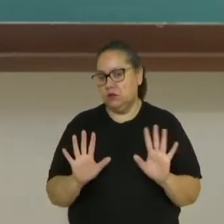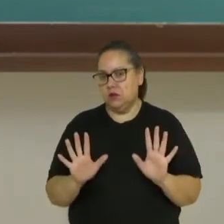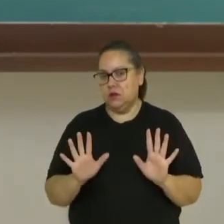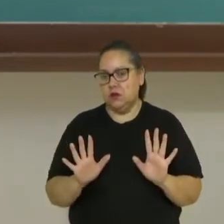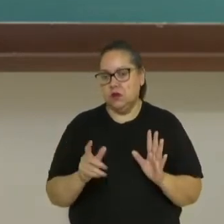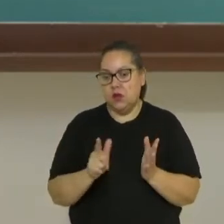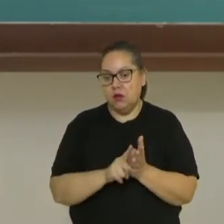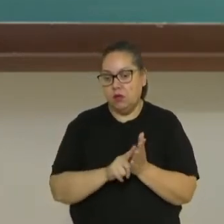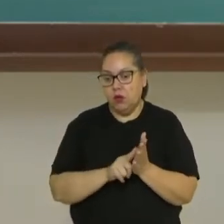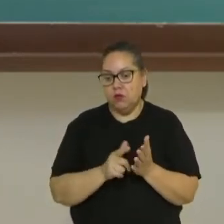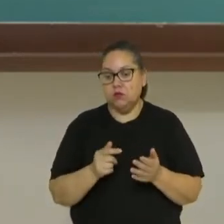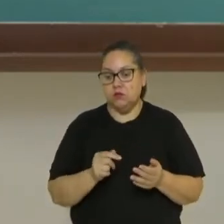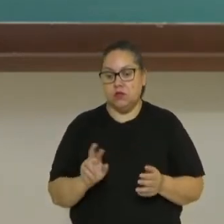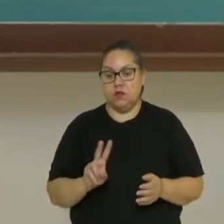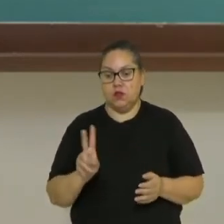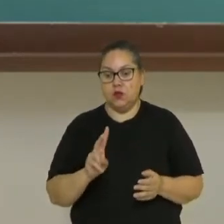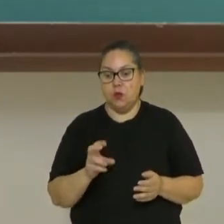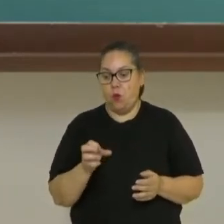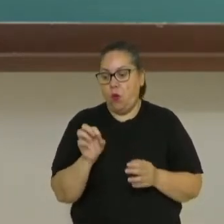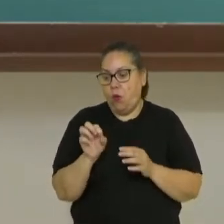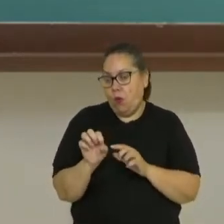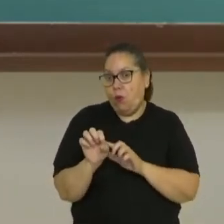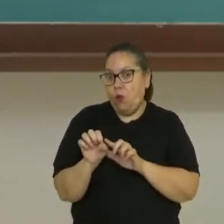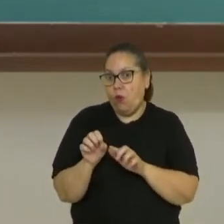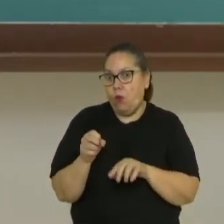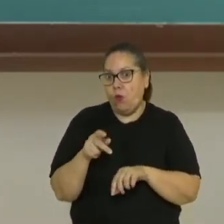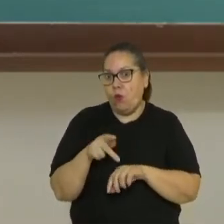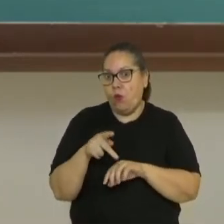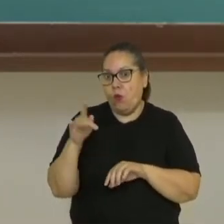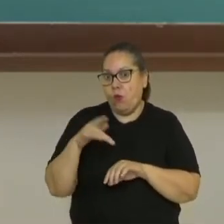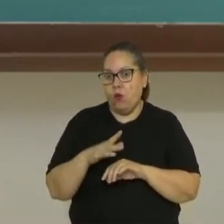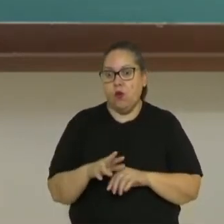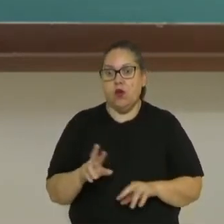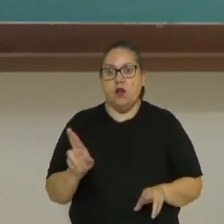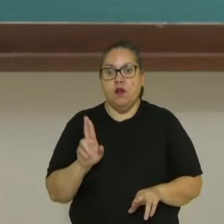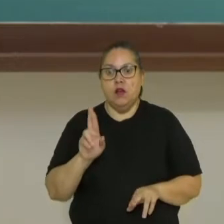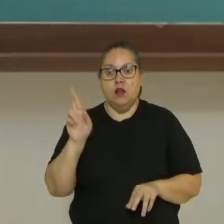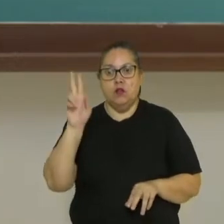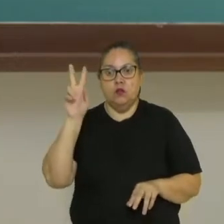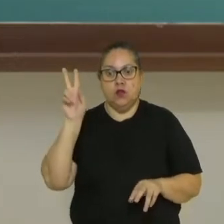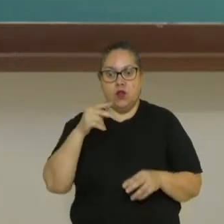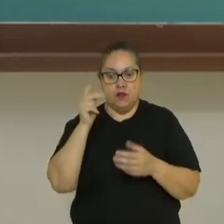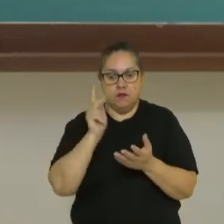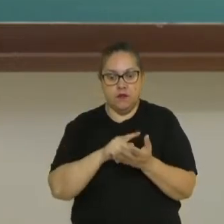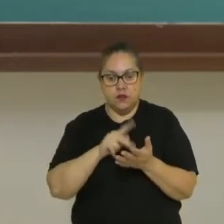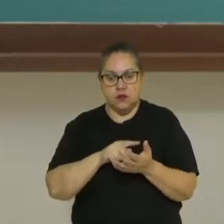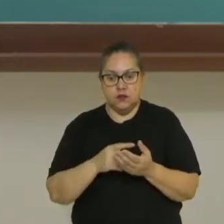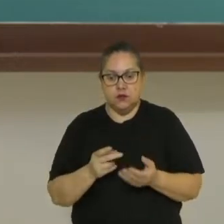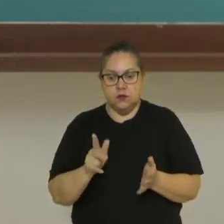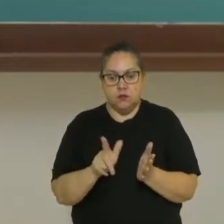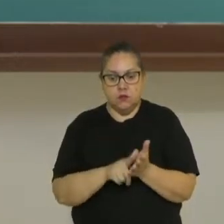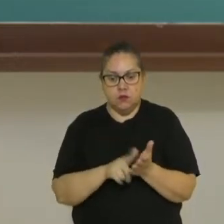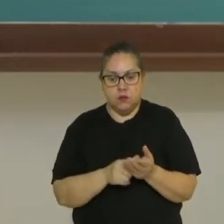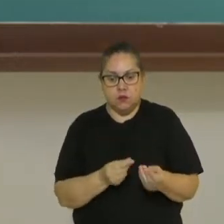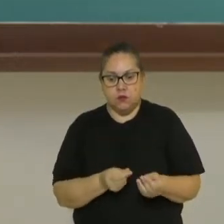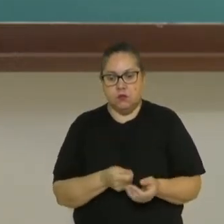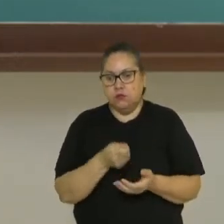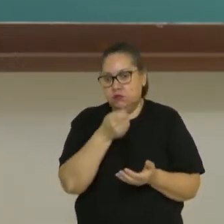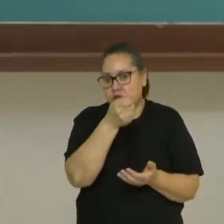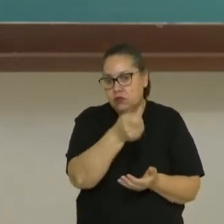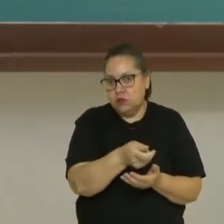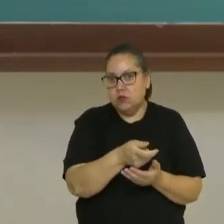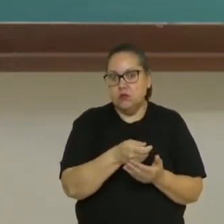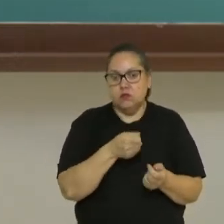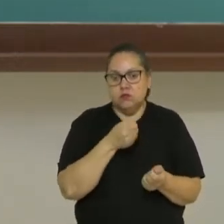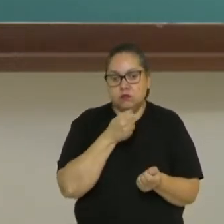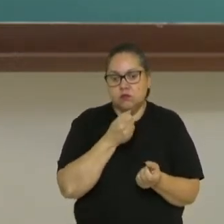aquele pedaço de papel ou aquele pedaço de metal tinha um valor real. Com aquela quantidade de papel ou metal, você